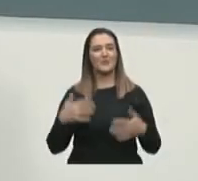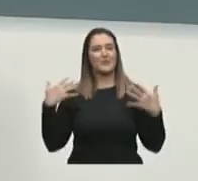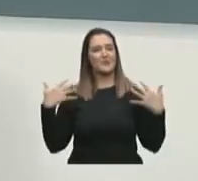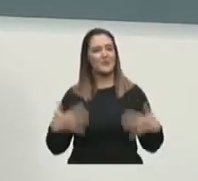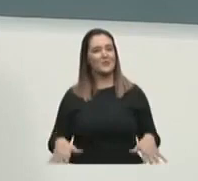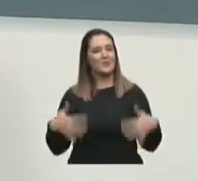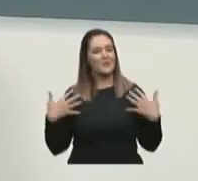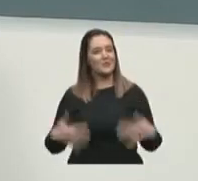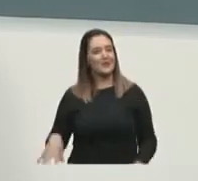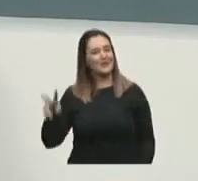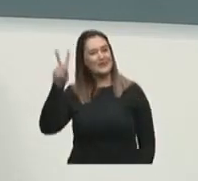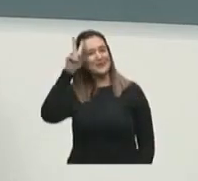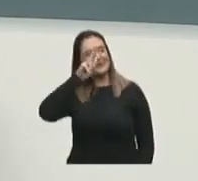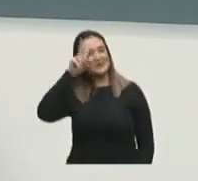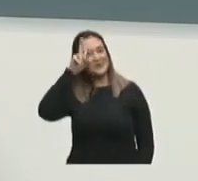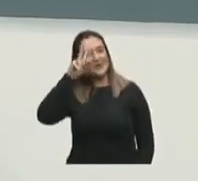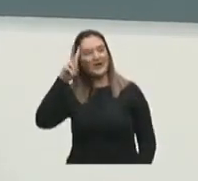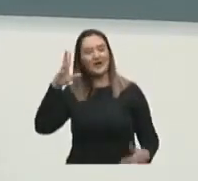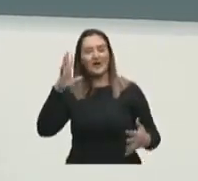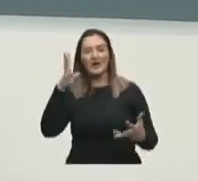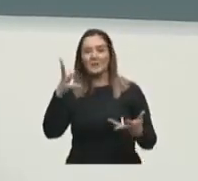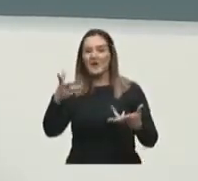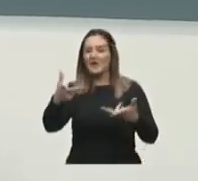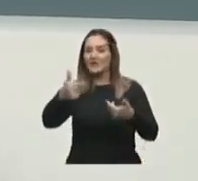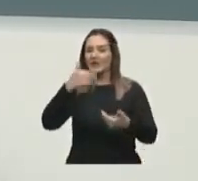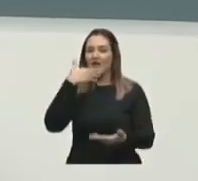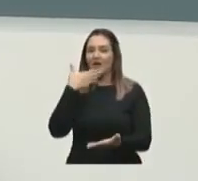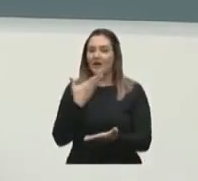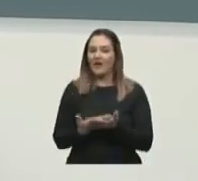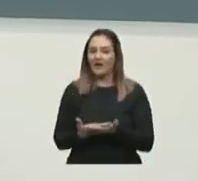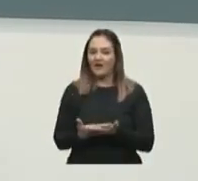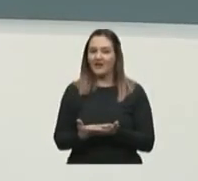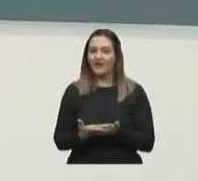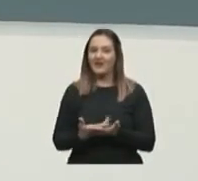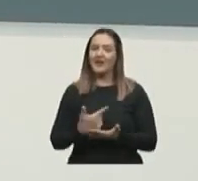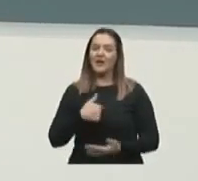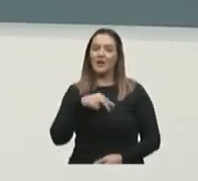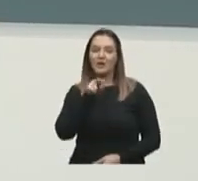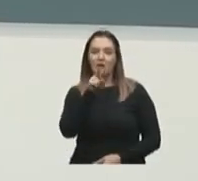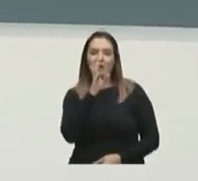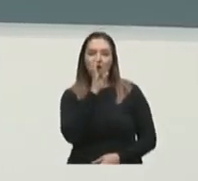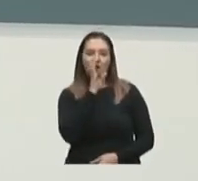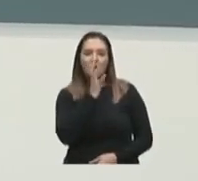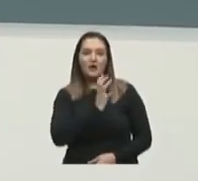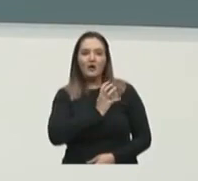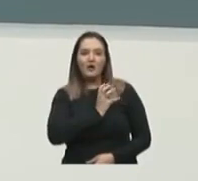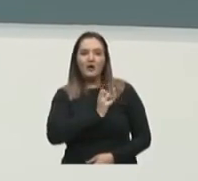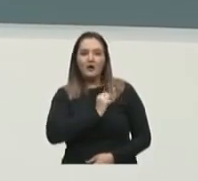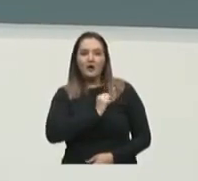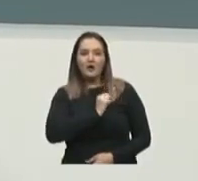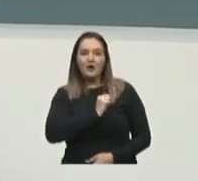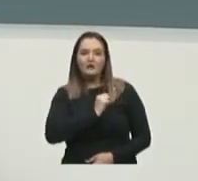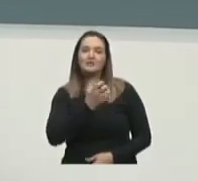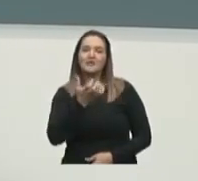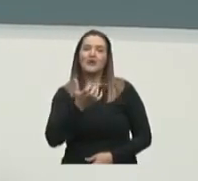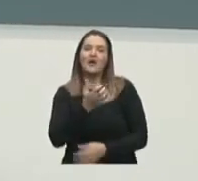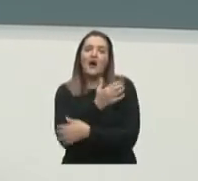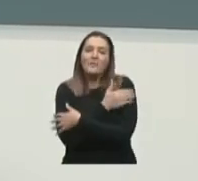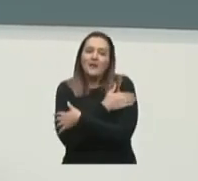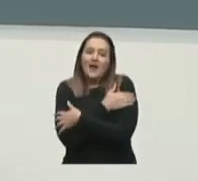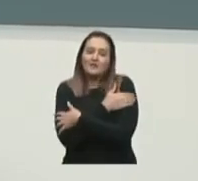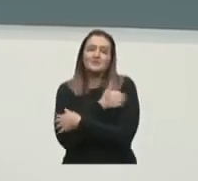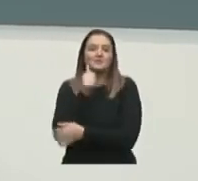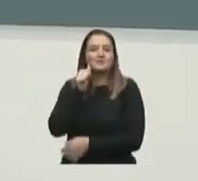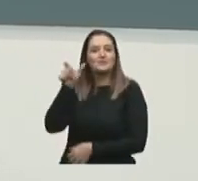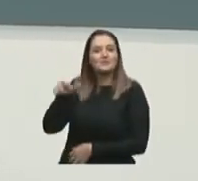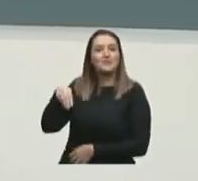Uau, que história impressionante. Isso mexeu com o meu coração. Eu quero mandar um abraço muito forte para